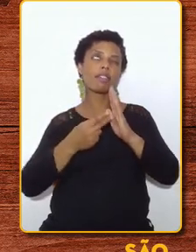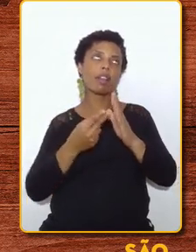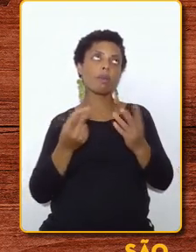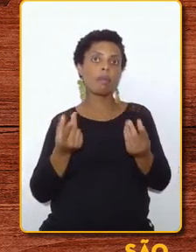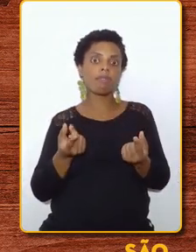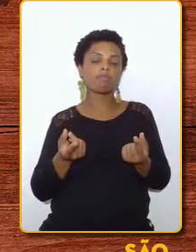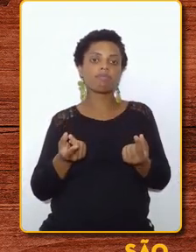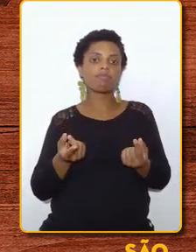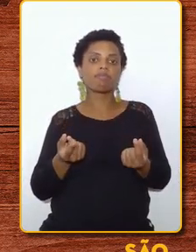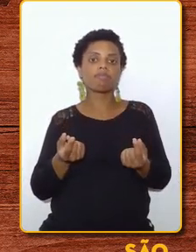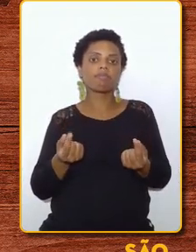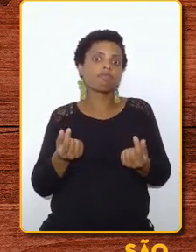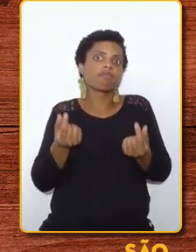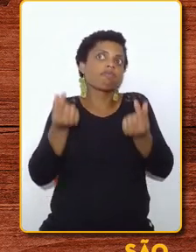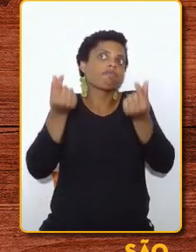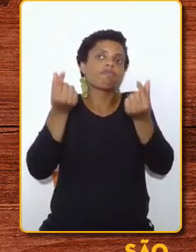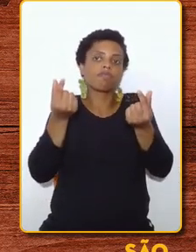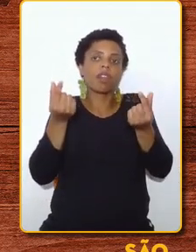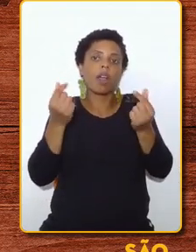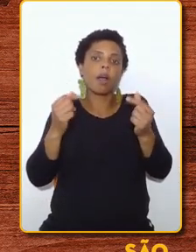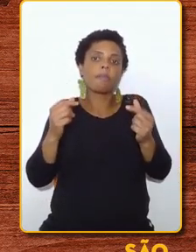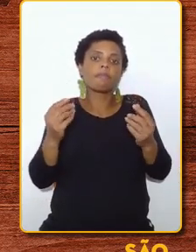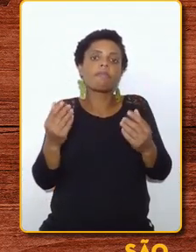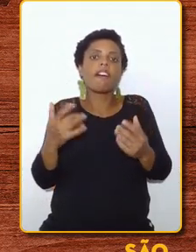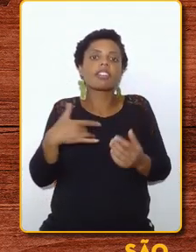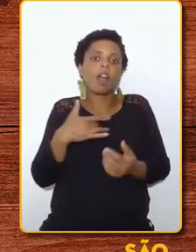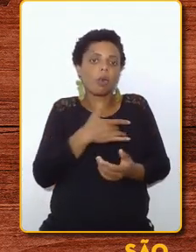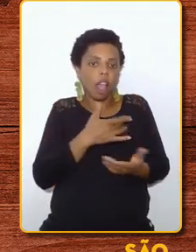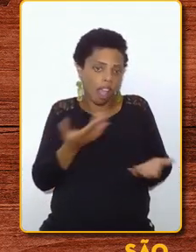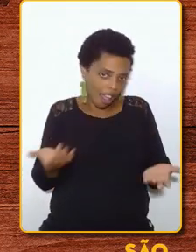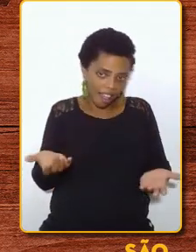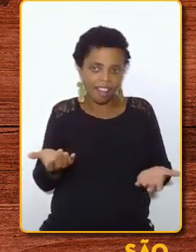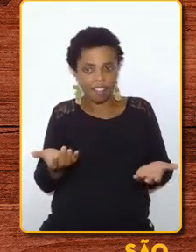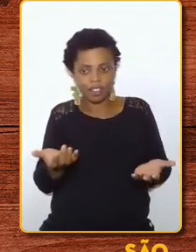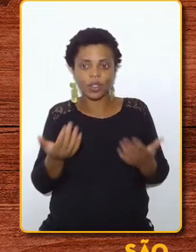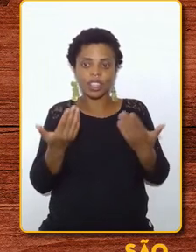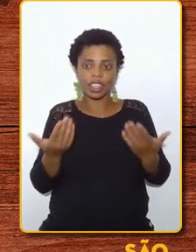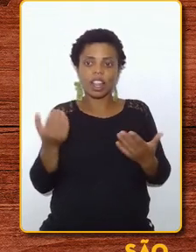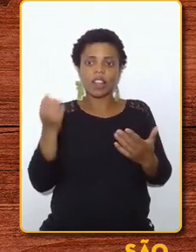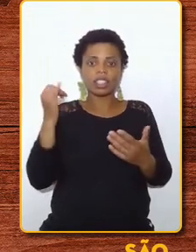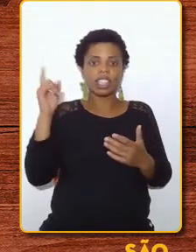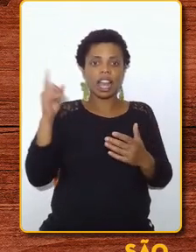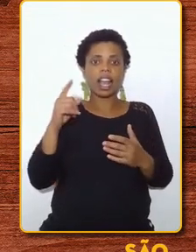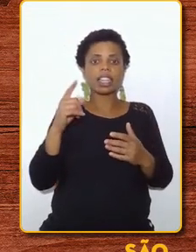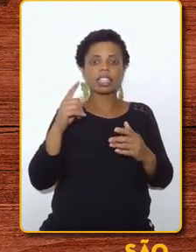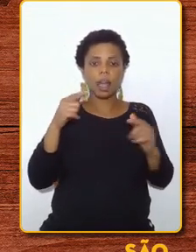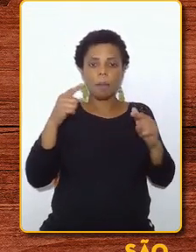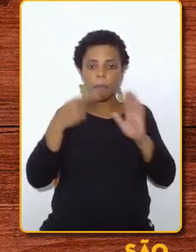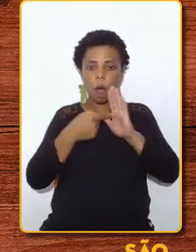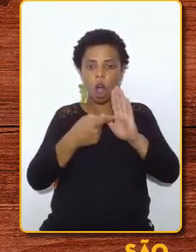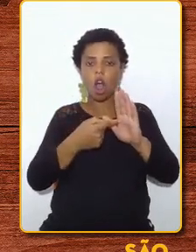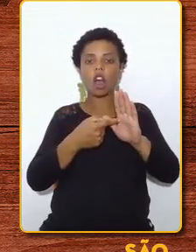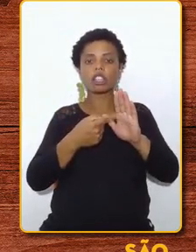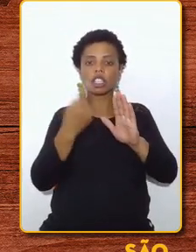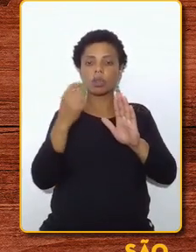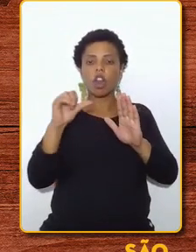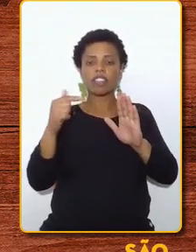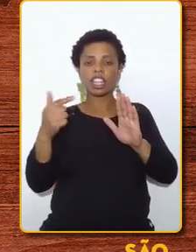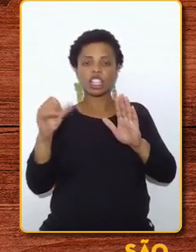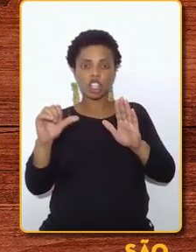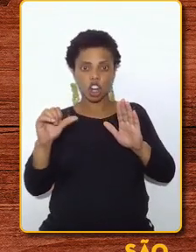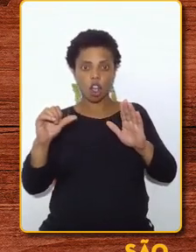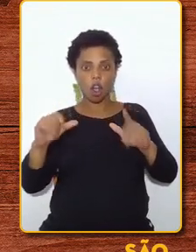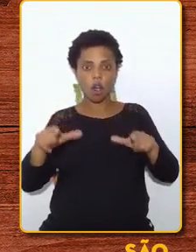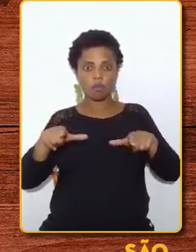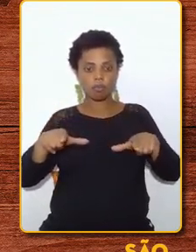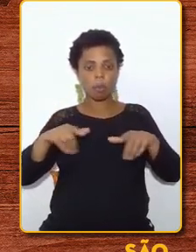Então, acho que ela trazer essa instalação lá de 79 mostra como ainda resiste. Né? Ela é atual por